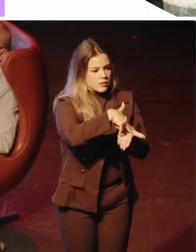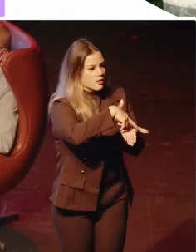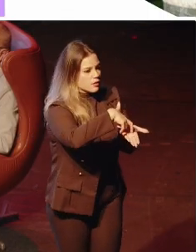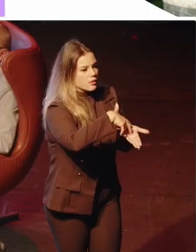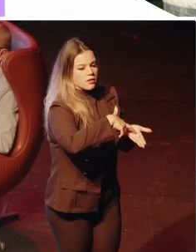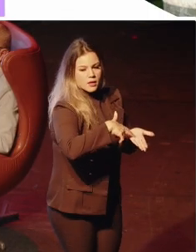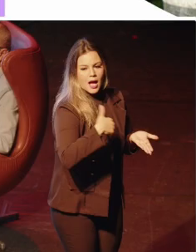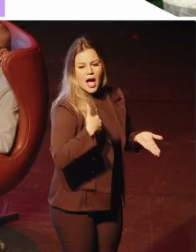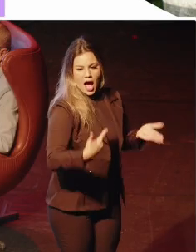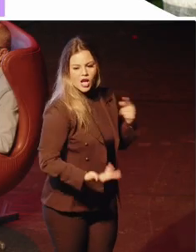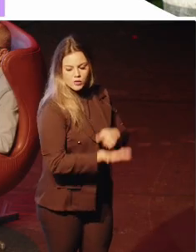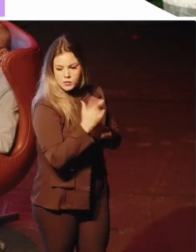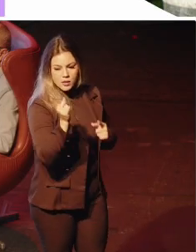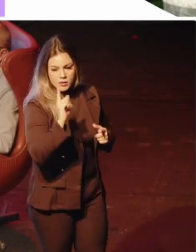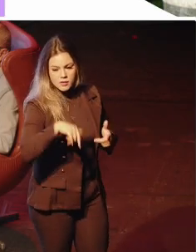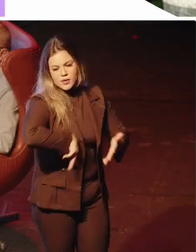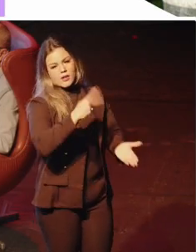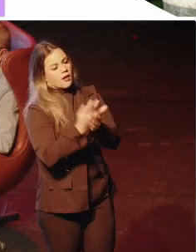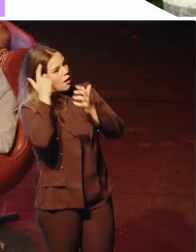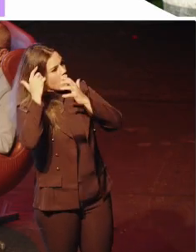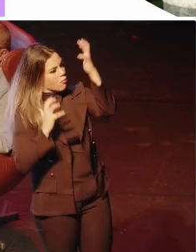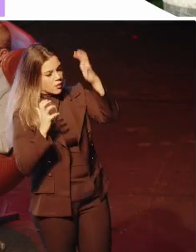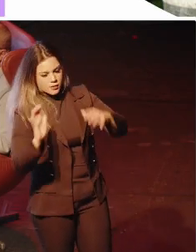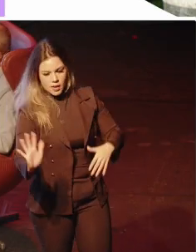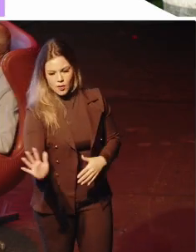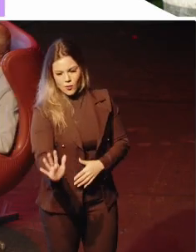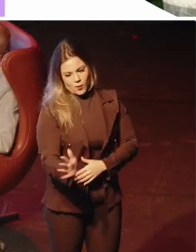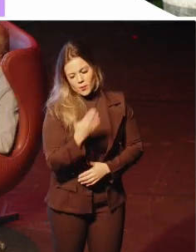cair e quebrar a cabeça. Não adianta.